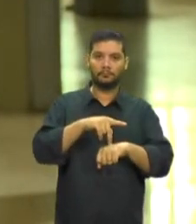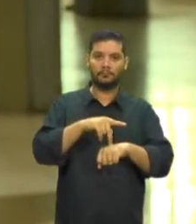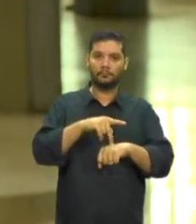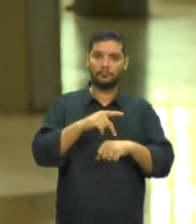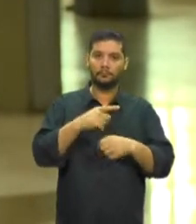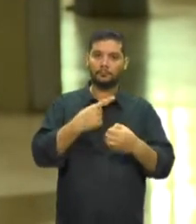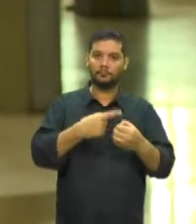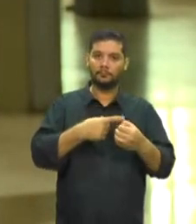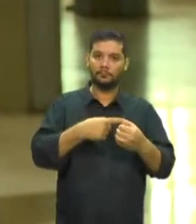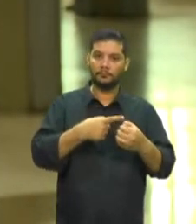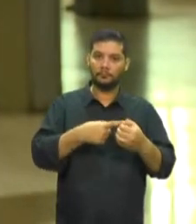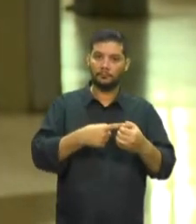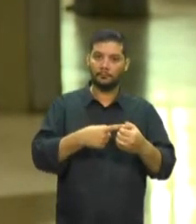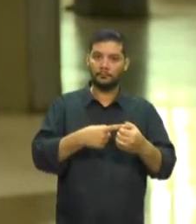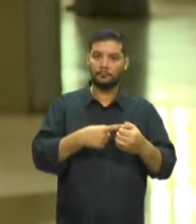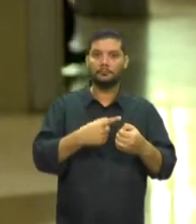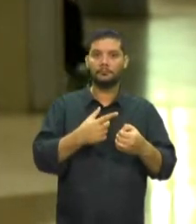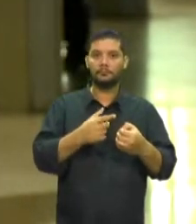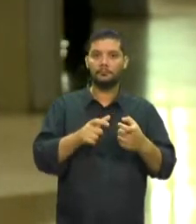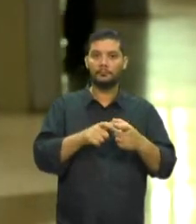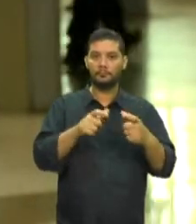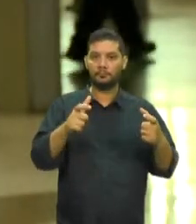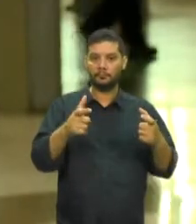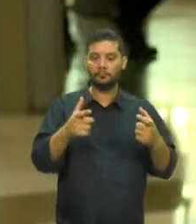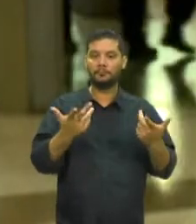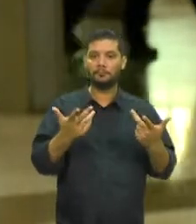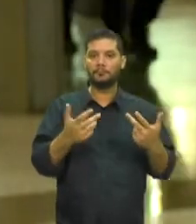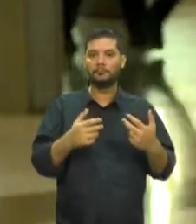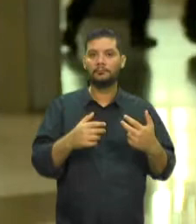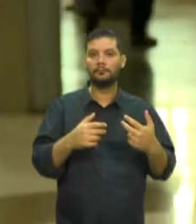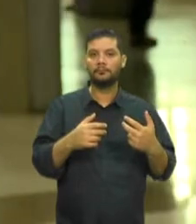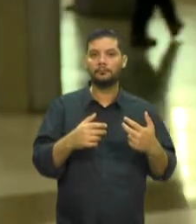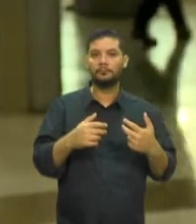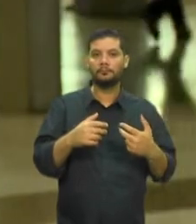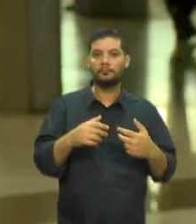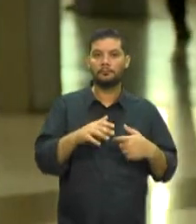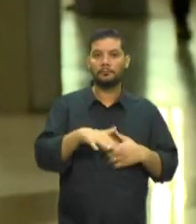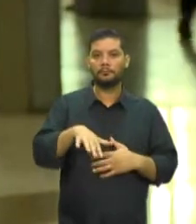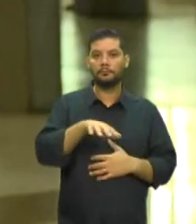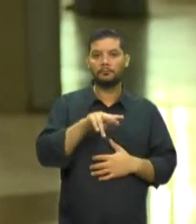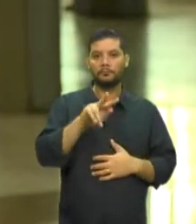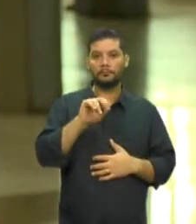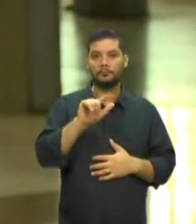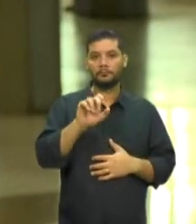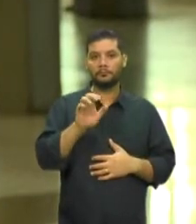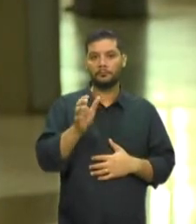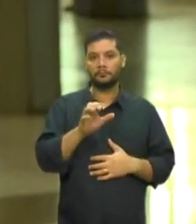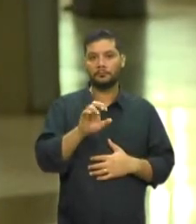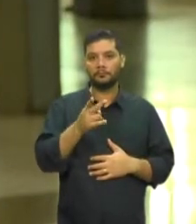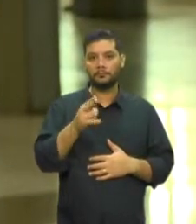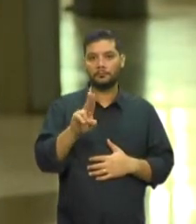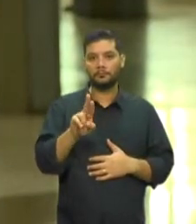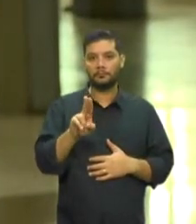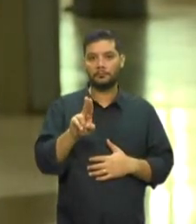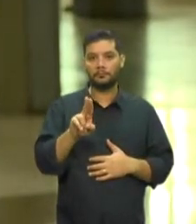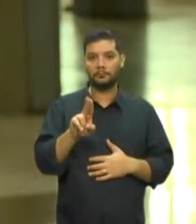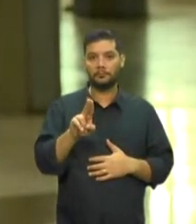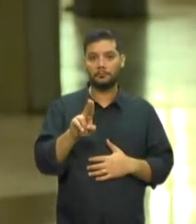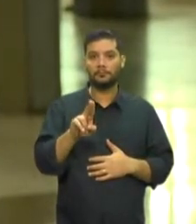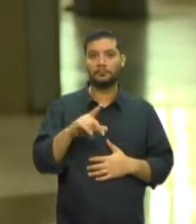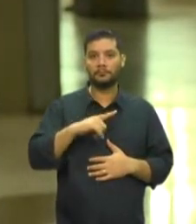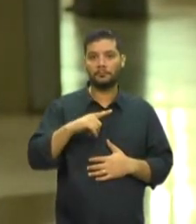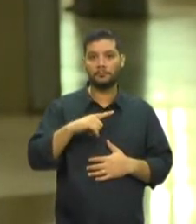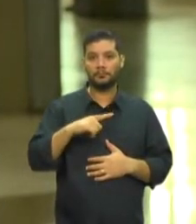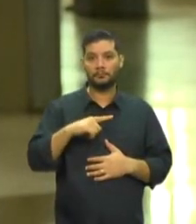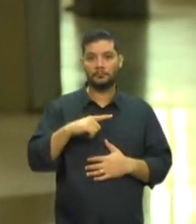da região, do maior município da região. Nós vamos para a região Vale do Curu, Litoral Oeste, que é composta por 12 municípios, né? Então